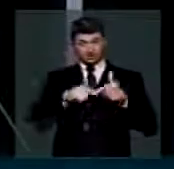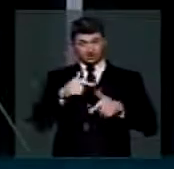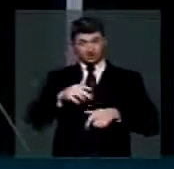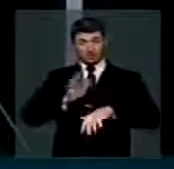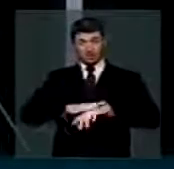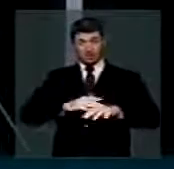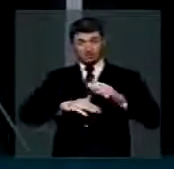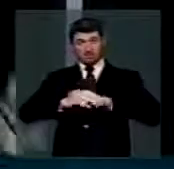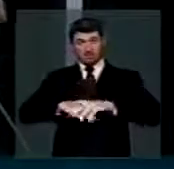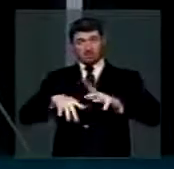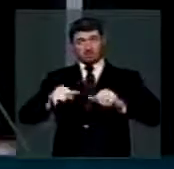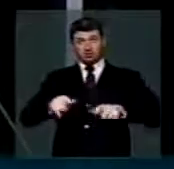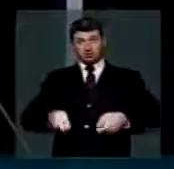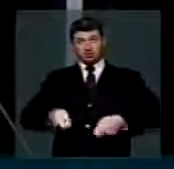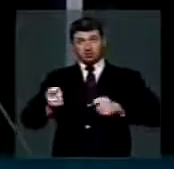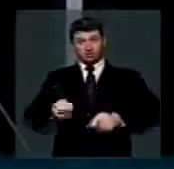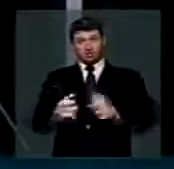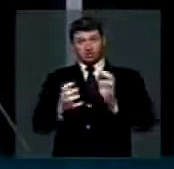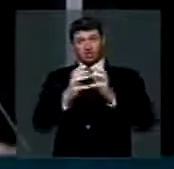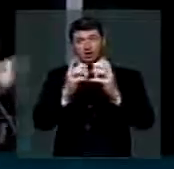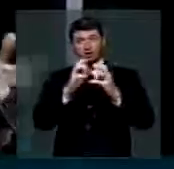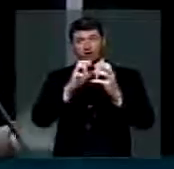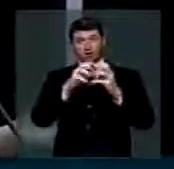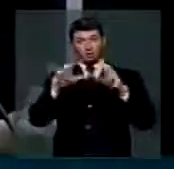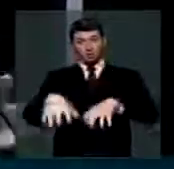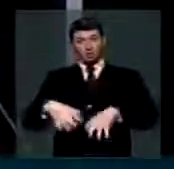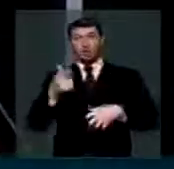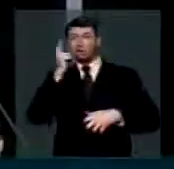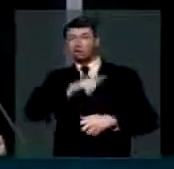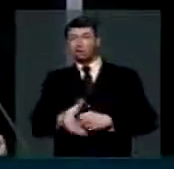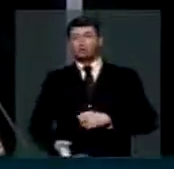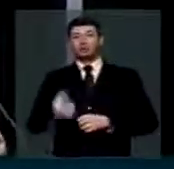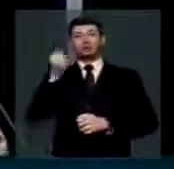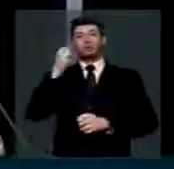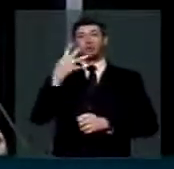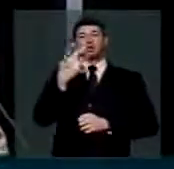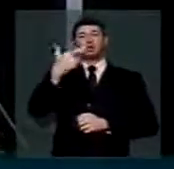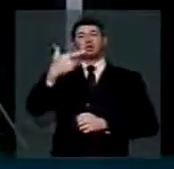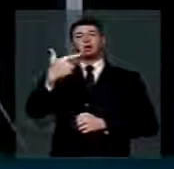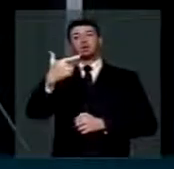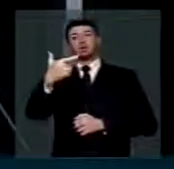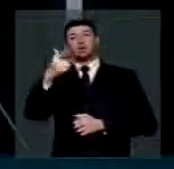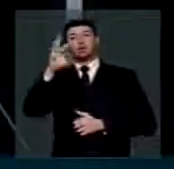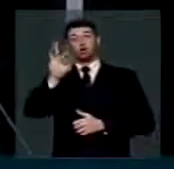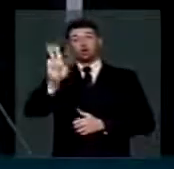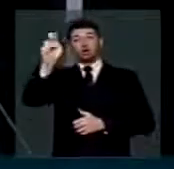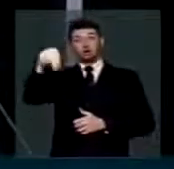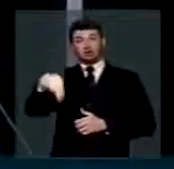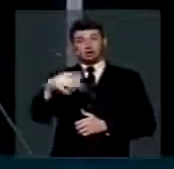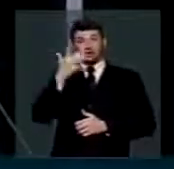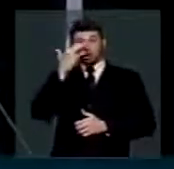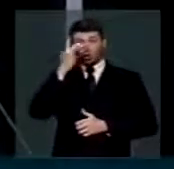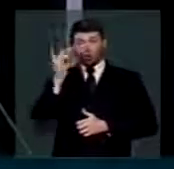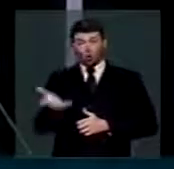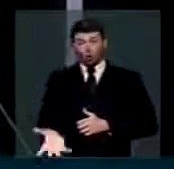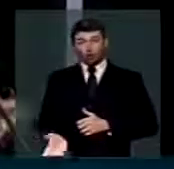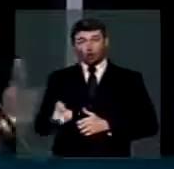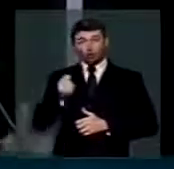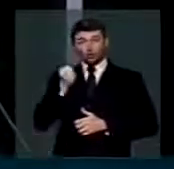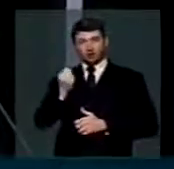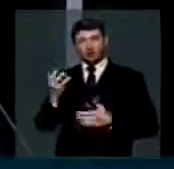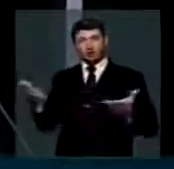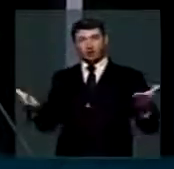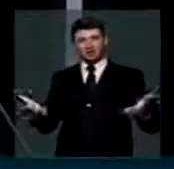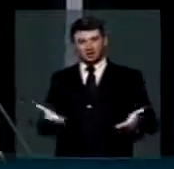manualmente, pelas unhas, eles conseguiram tirar 42 toneladas de ouro. E